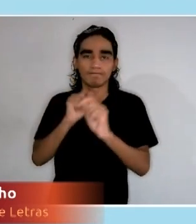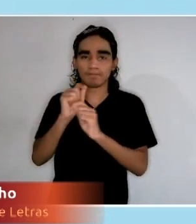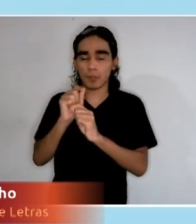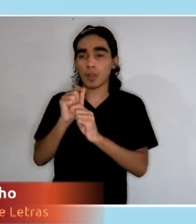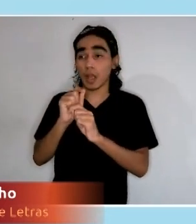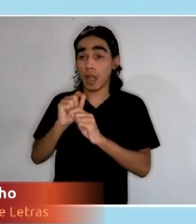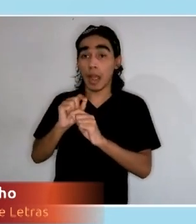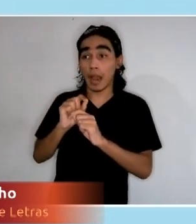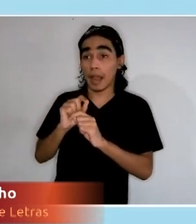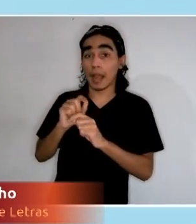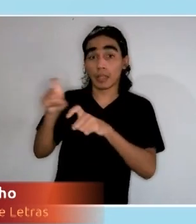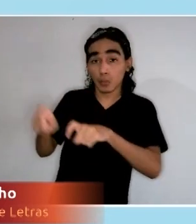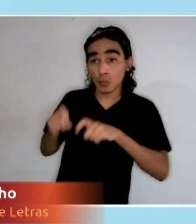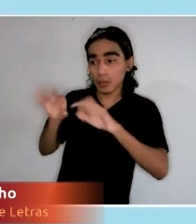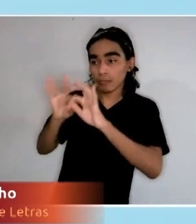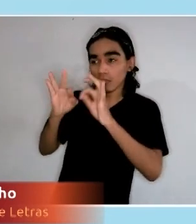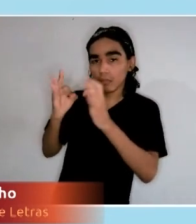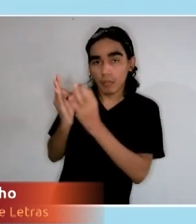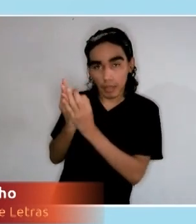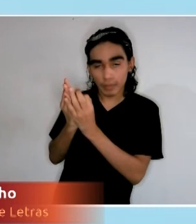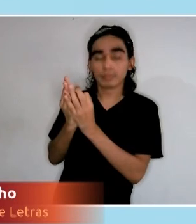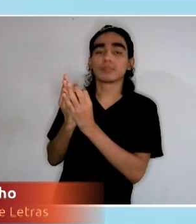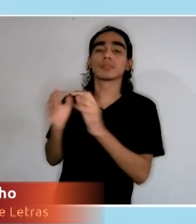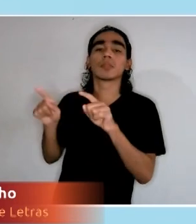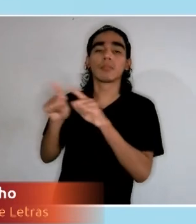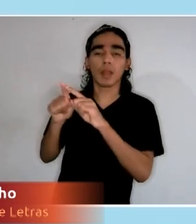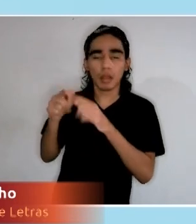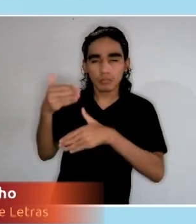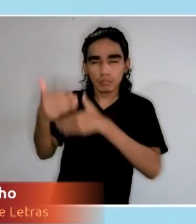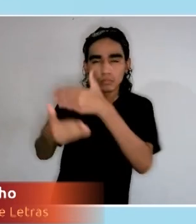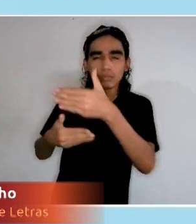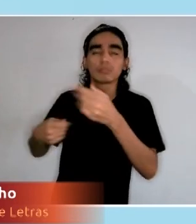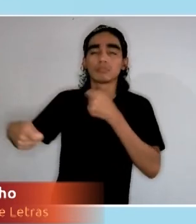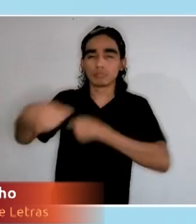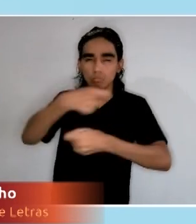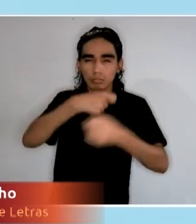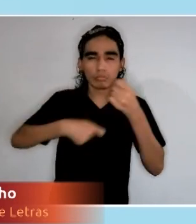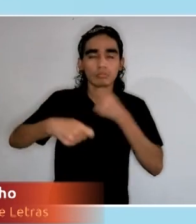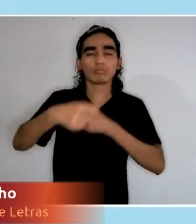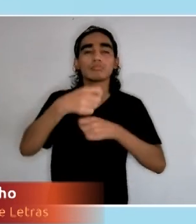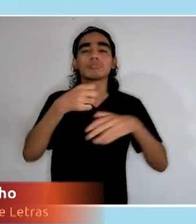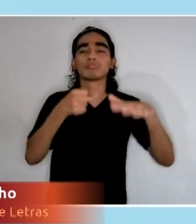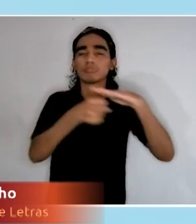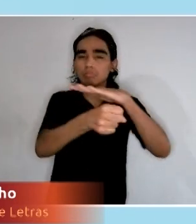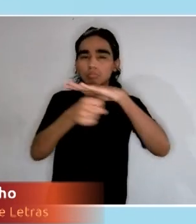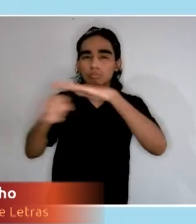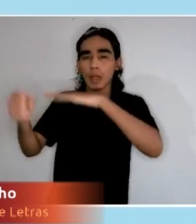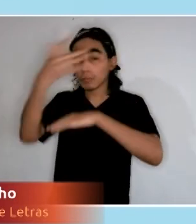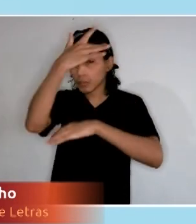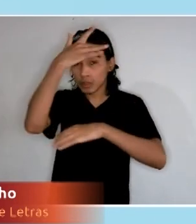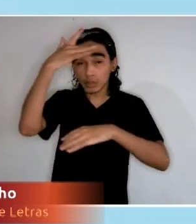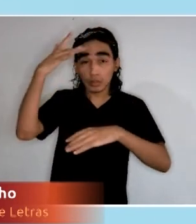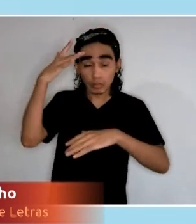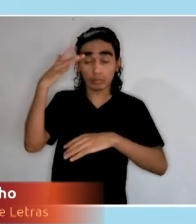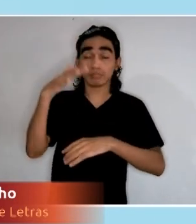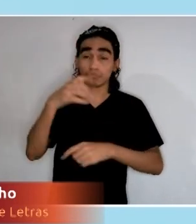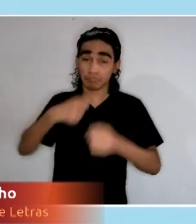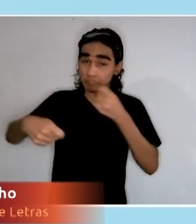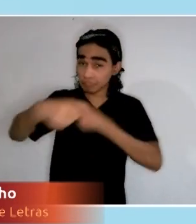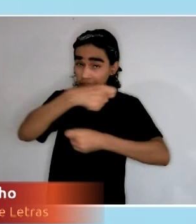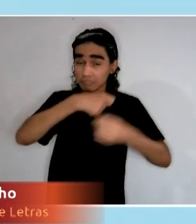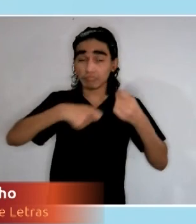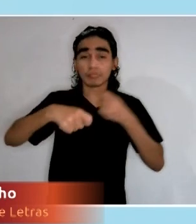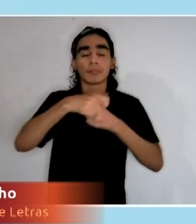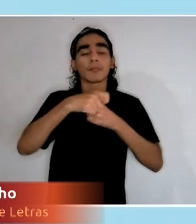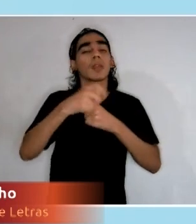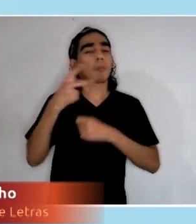como bem disse Daniel antes, passando para acesso ao mercado, né, inserção das pessoas, dos trabalhadores no mercado, para